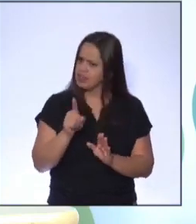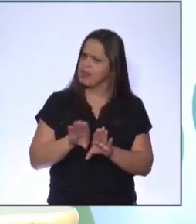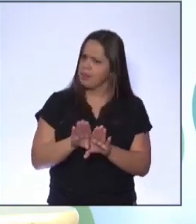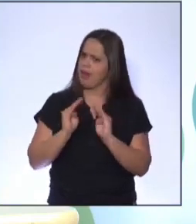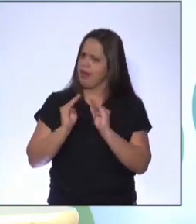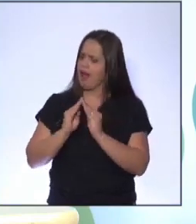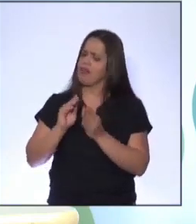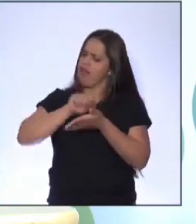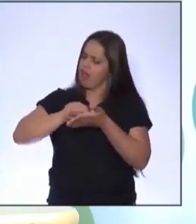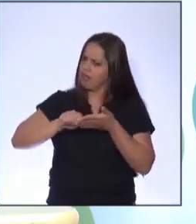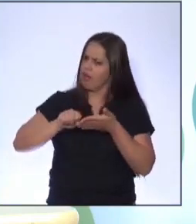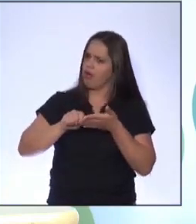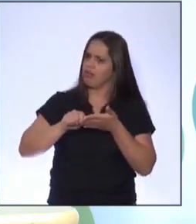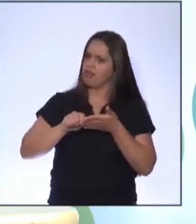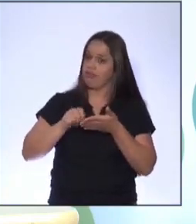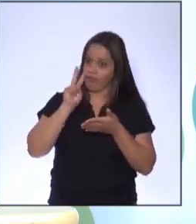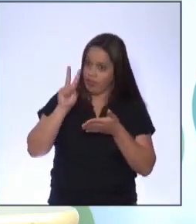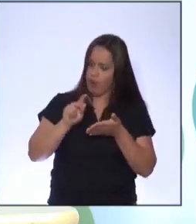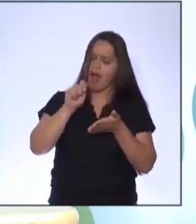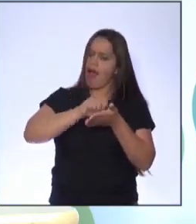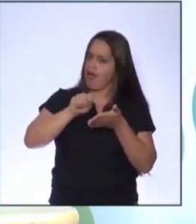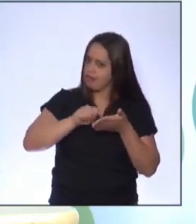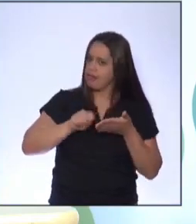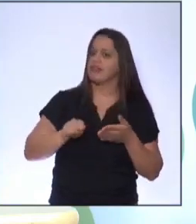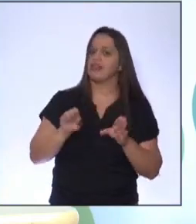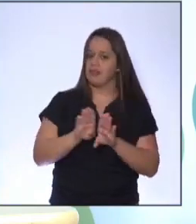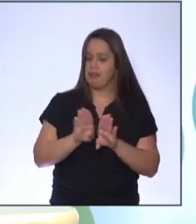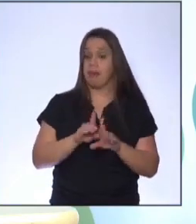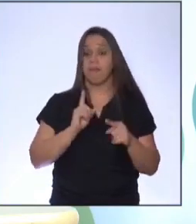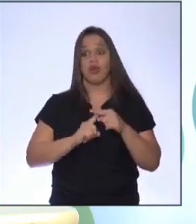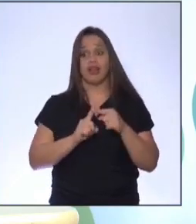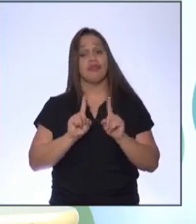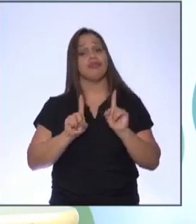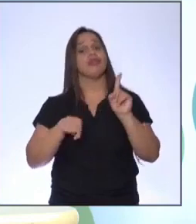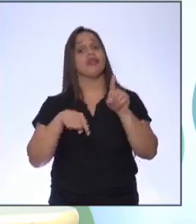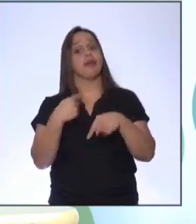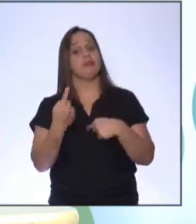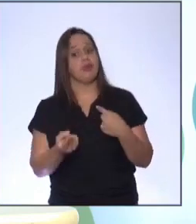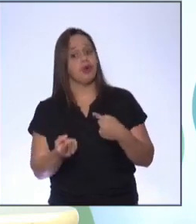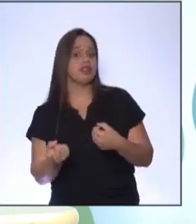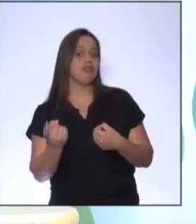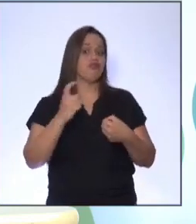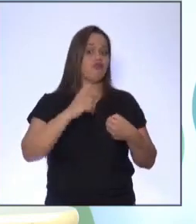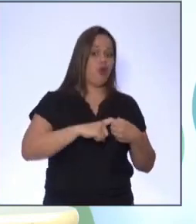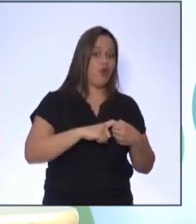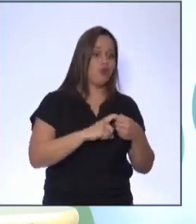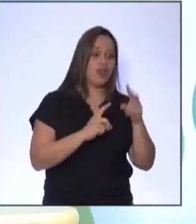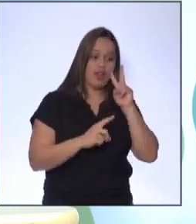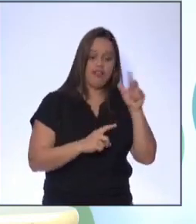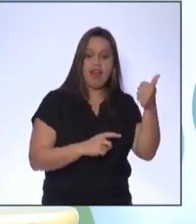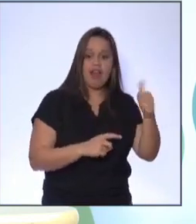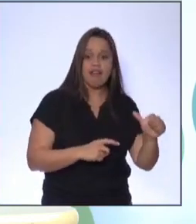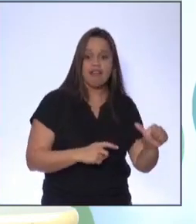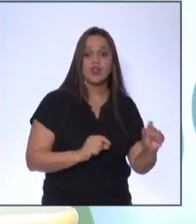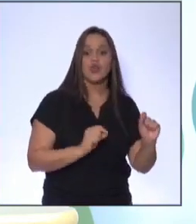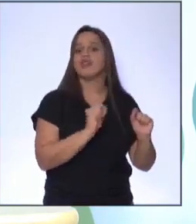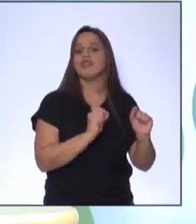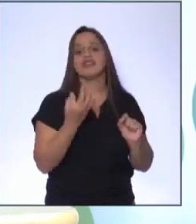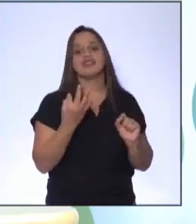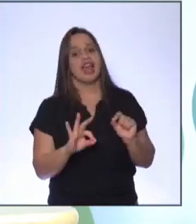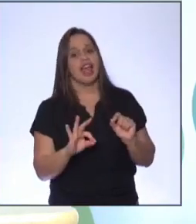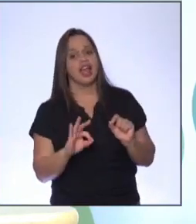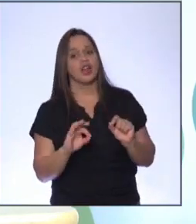no caderno, porque depois nós vamos retomar para ver o que é correto, né, e o que vocês vão permanecer